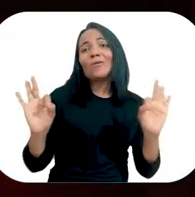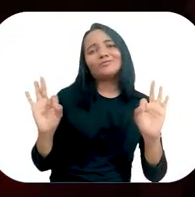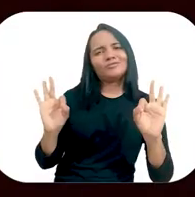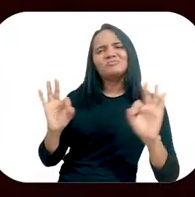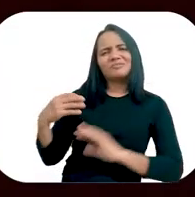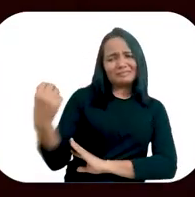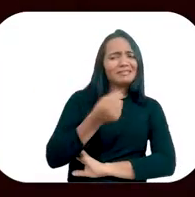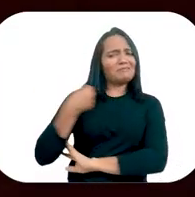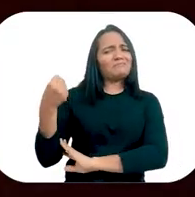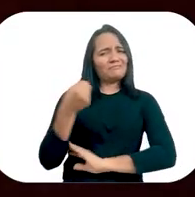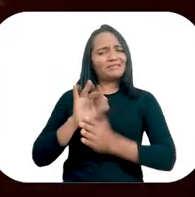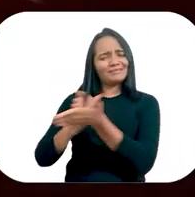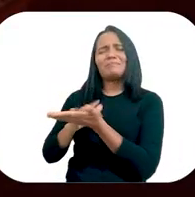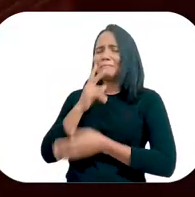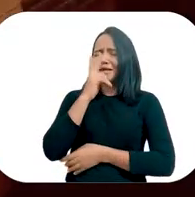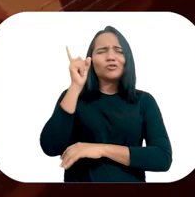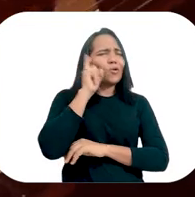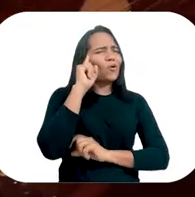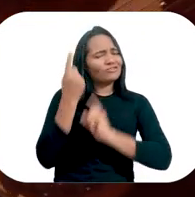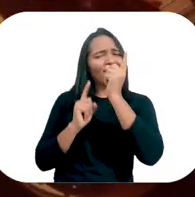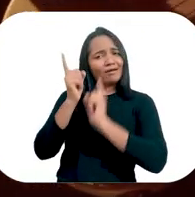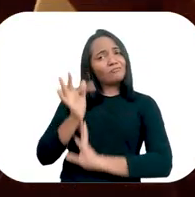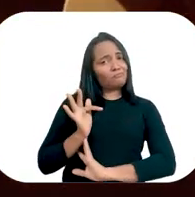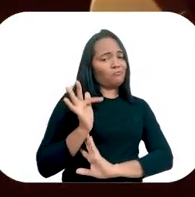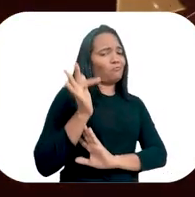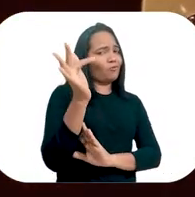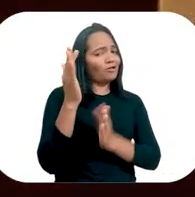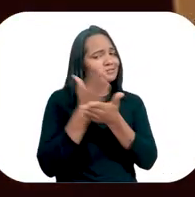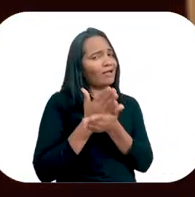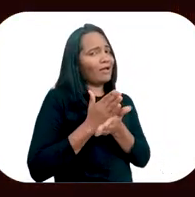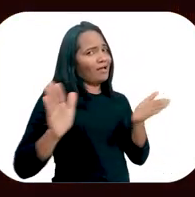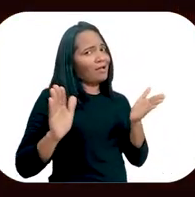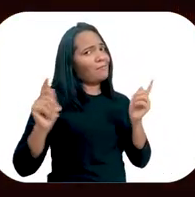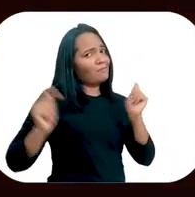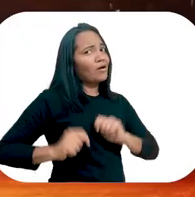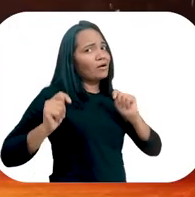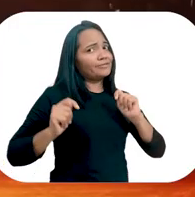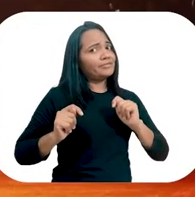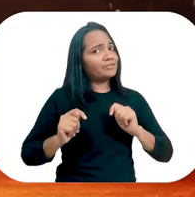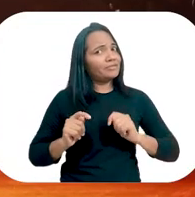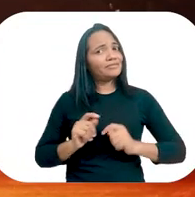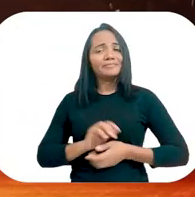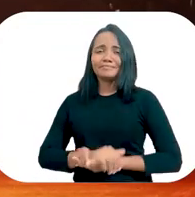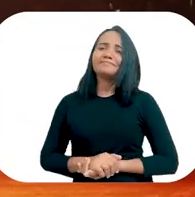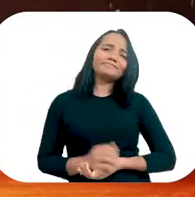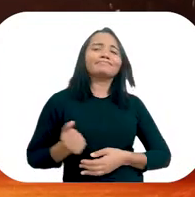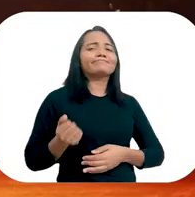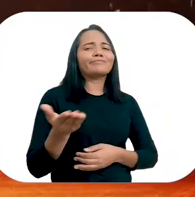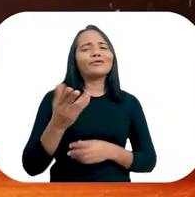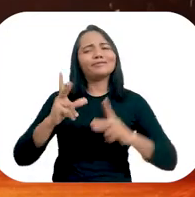legal. Cerveja, samba, amanhã seu Zé, se acabarem o seu carnaval.